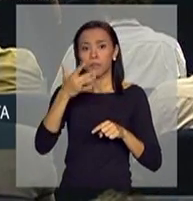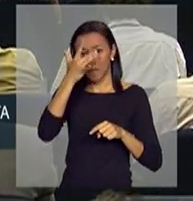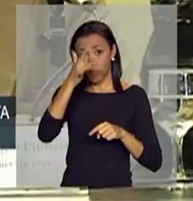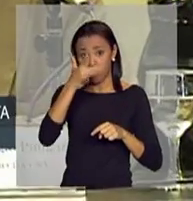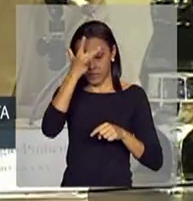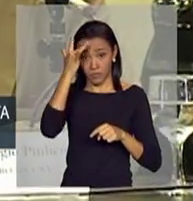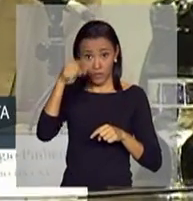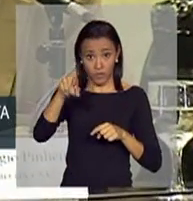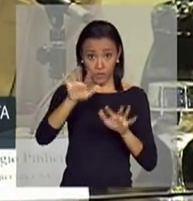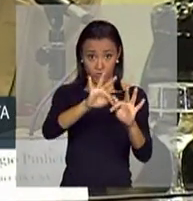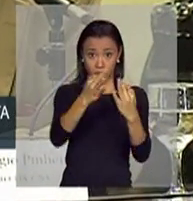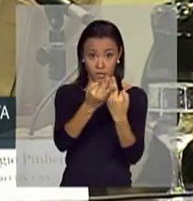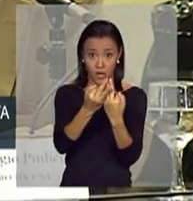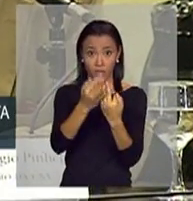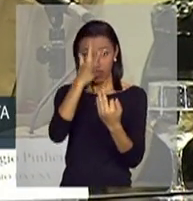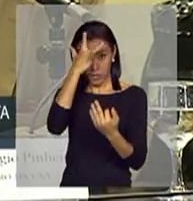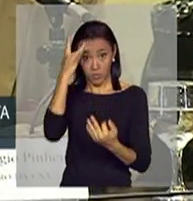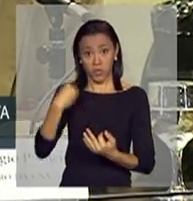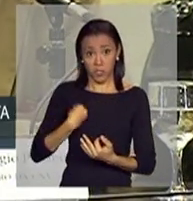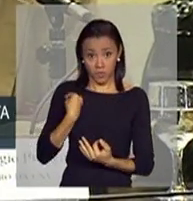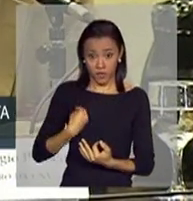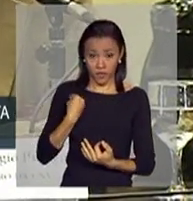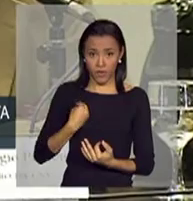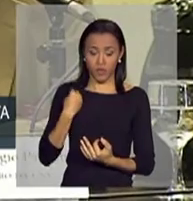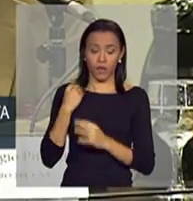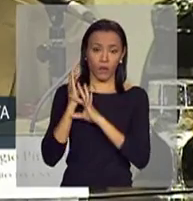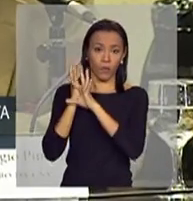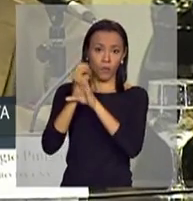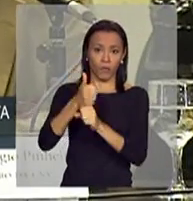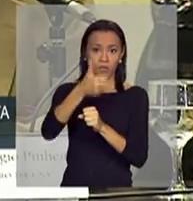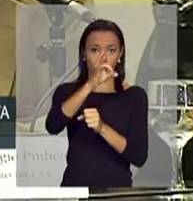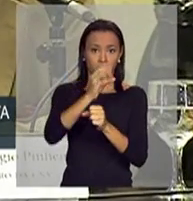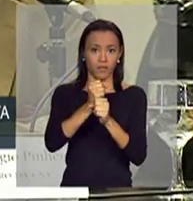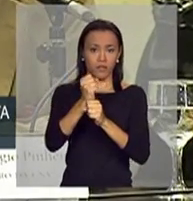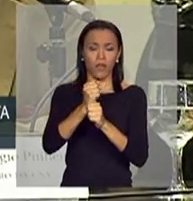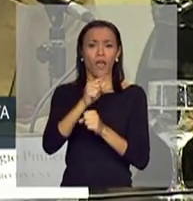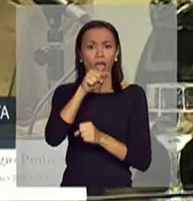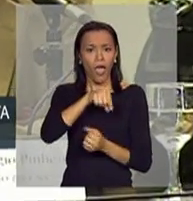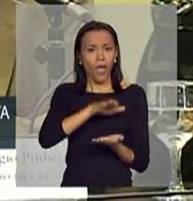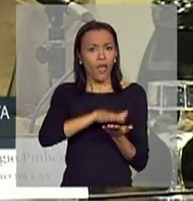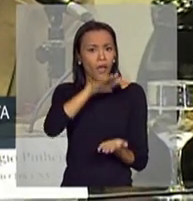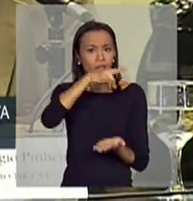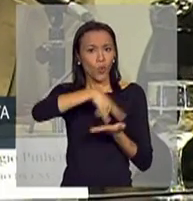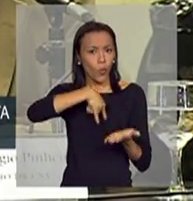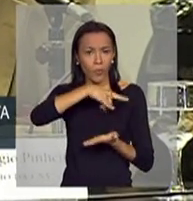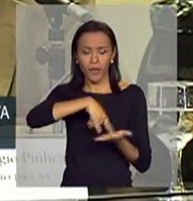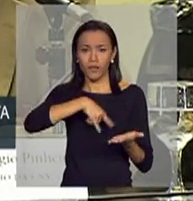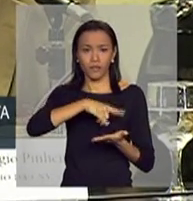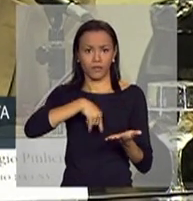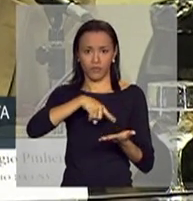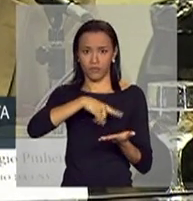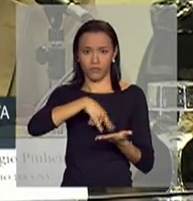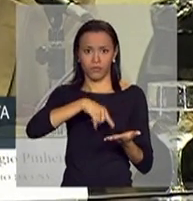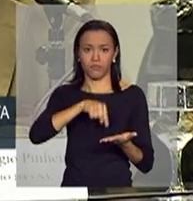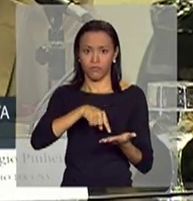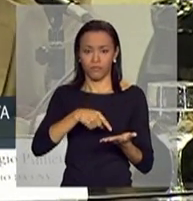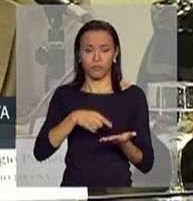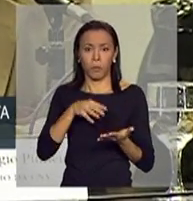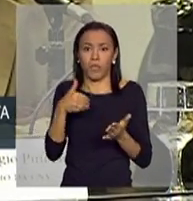familiares, fizeram durante décadas. Não há segredo. São documentos, recursos de antropologia